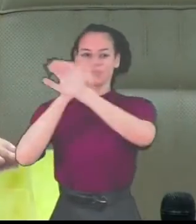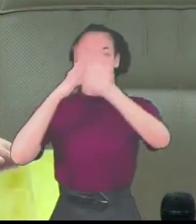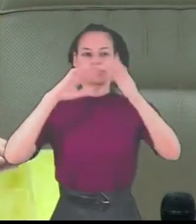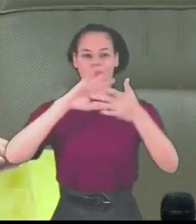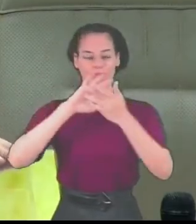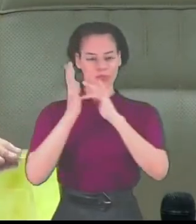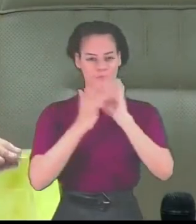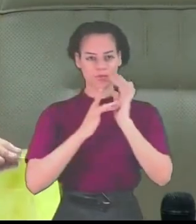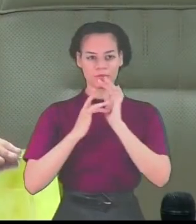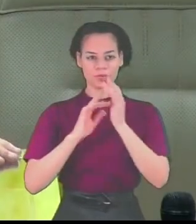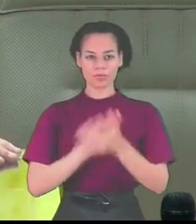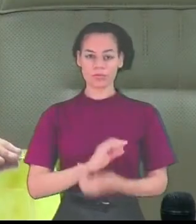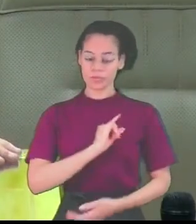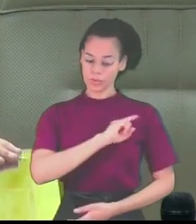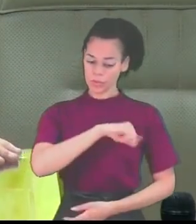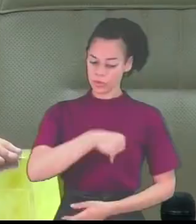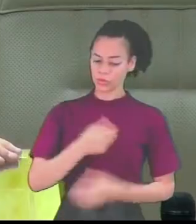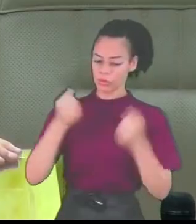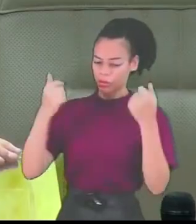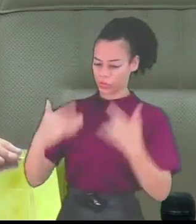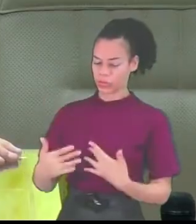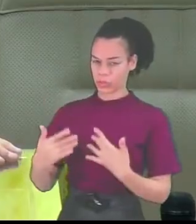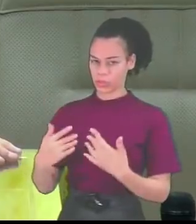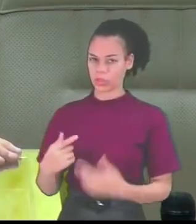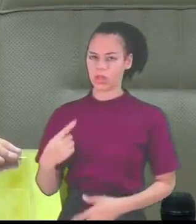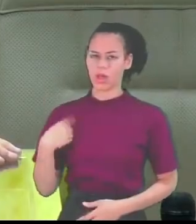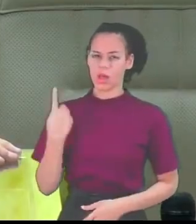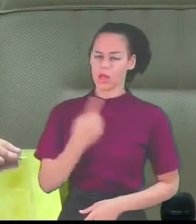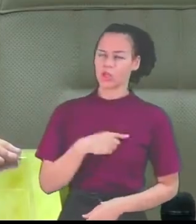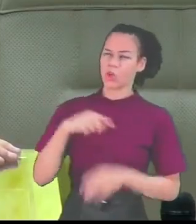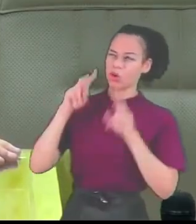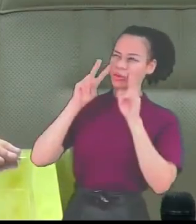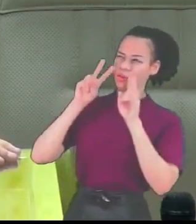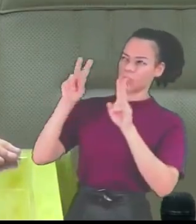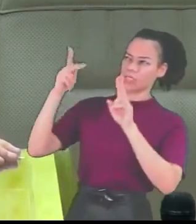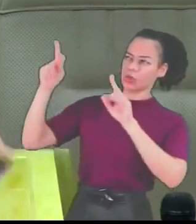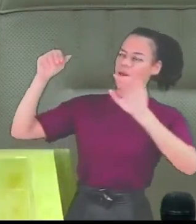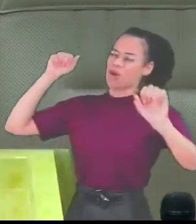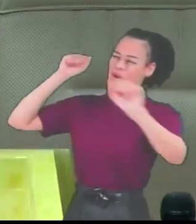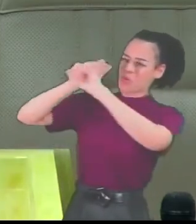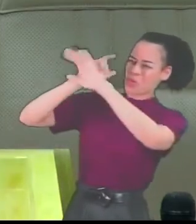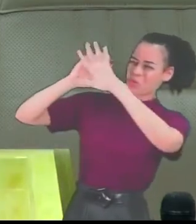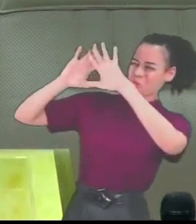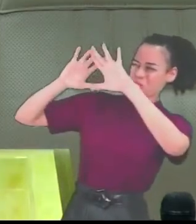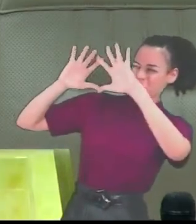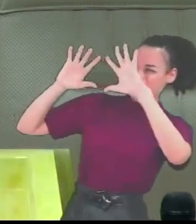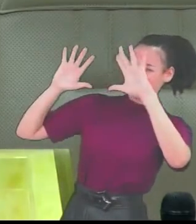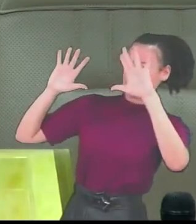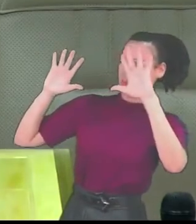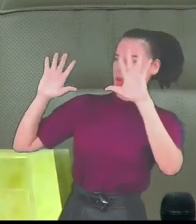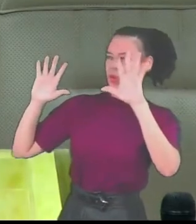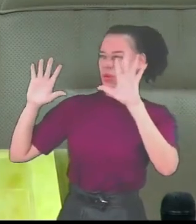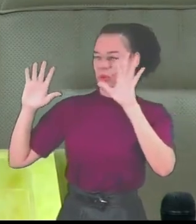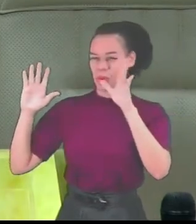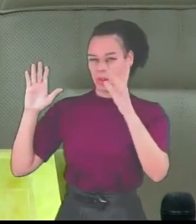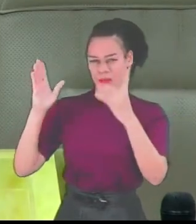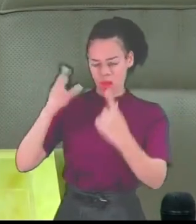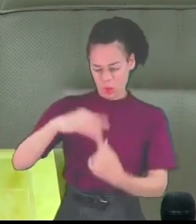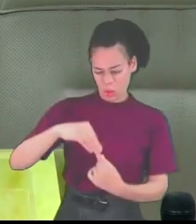ah ah João diz nós vimos a sua glória como unigênito